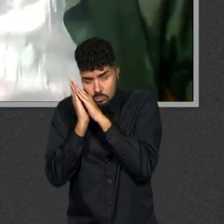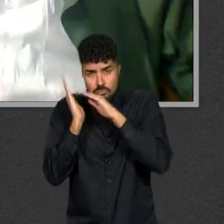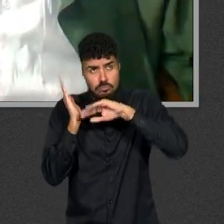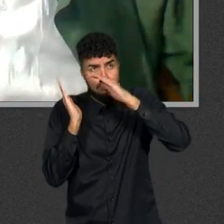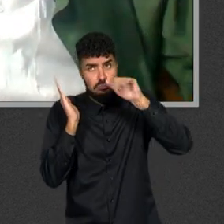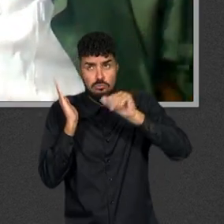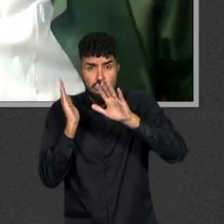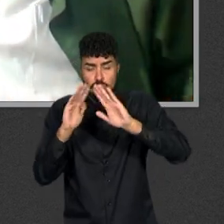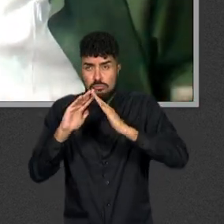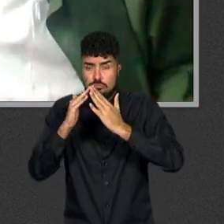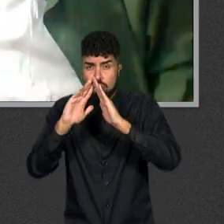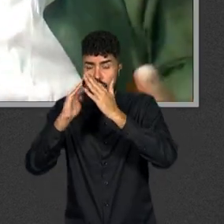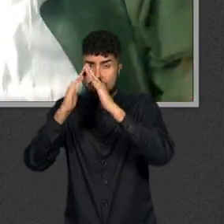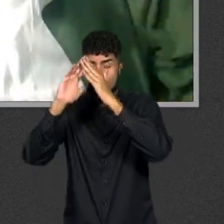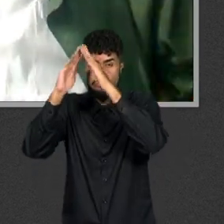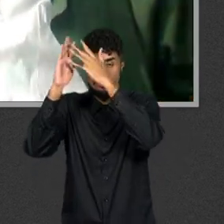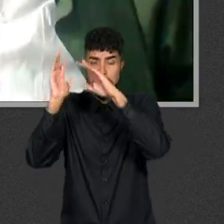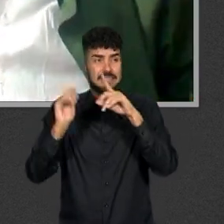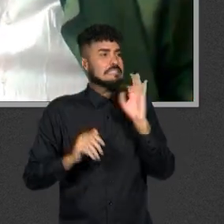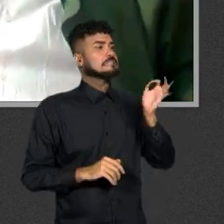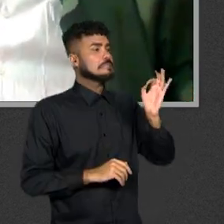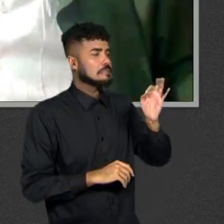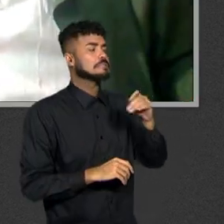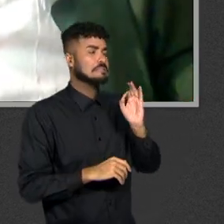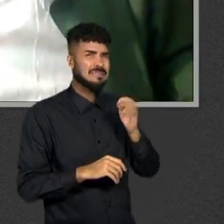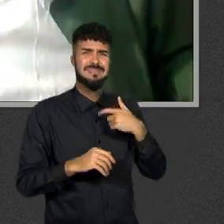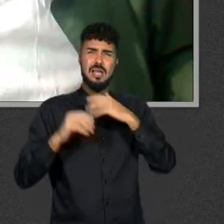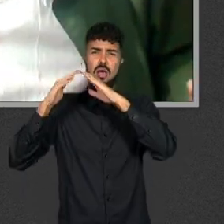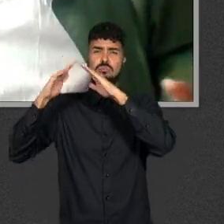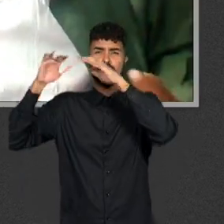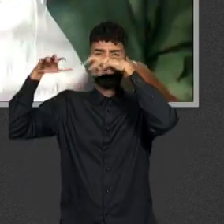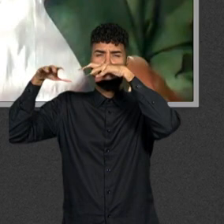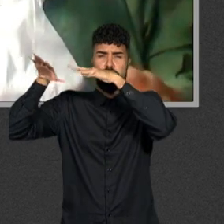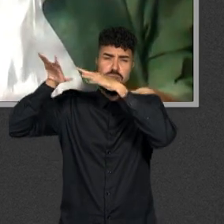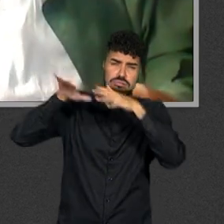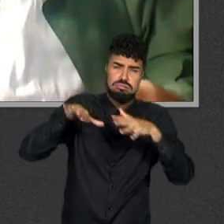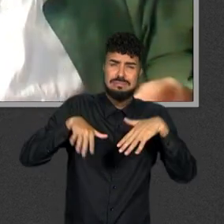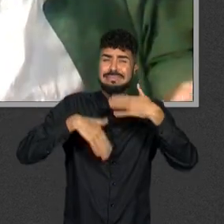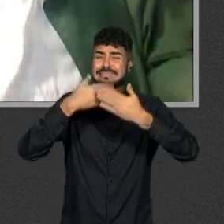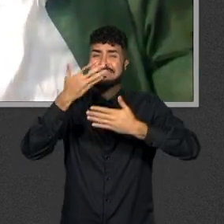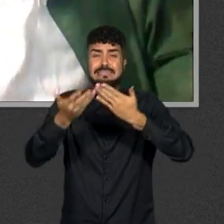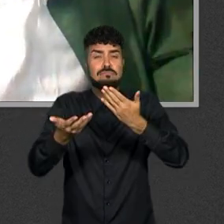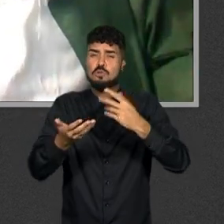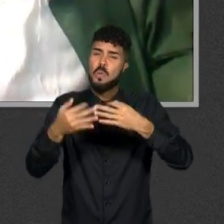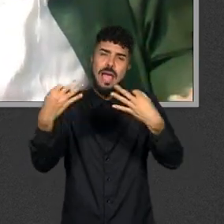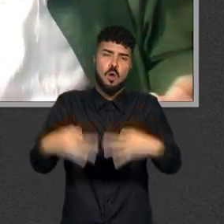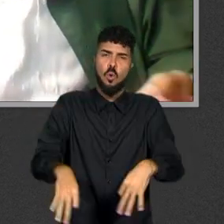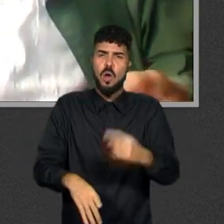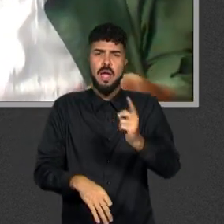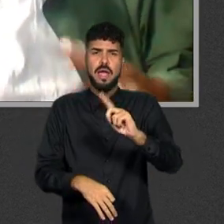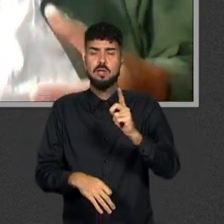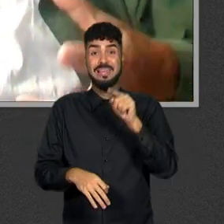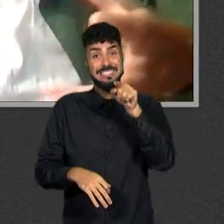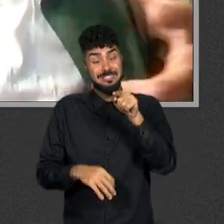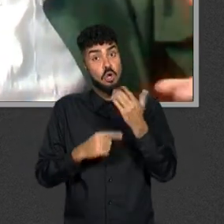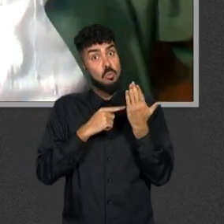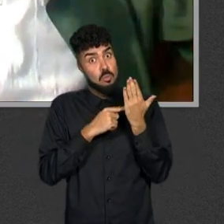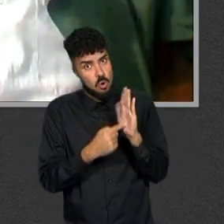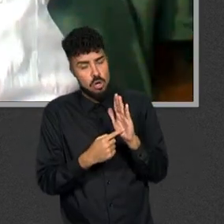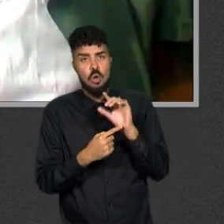Sem dúvida, sem dúvida. Os próprios ricos caindo em cima da casa dos pobres. Né? Não, tá, não é correto isso. Isso mostra que é